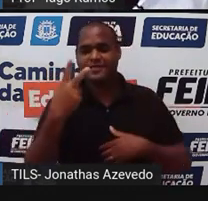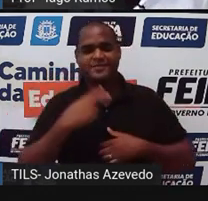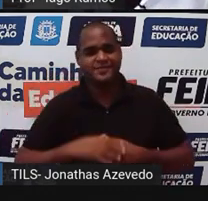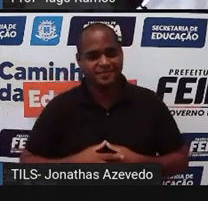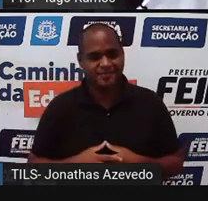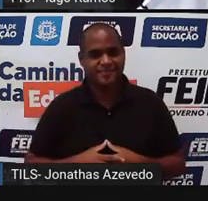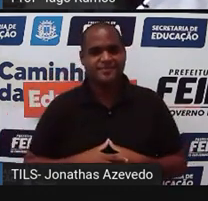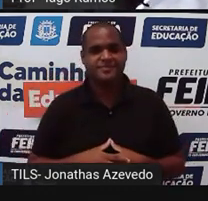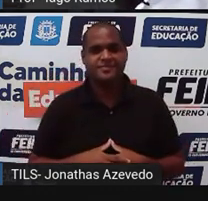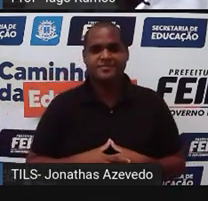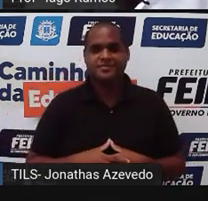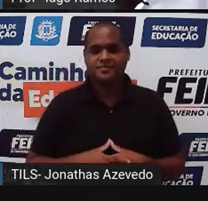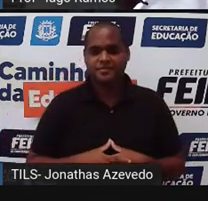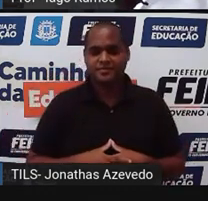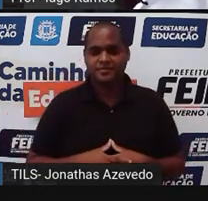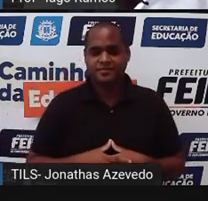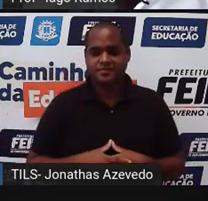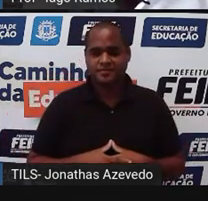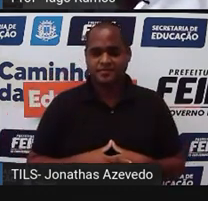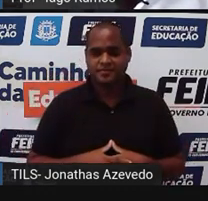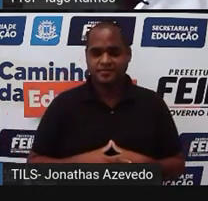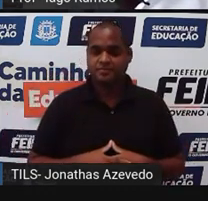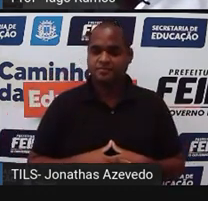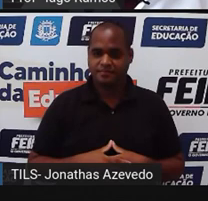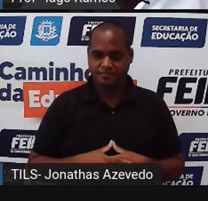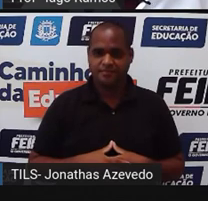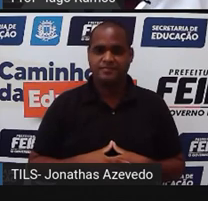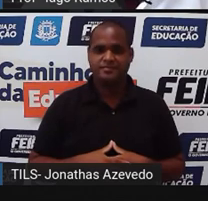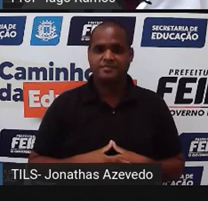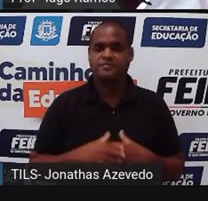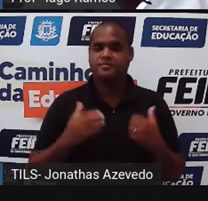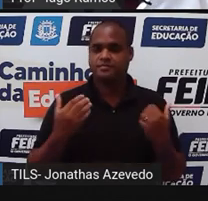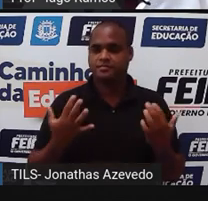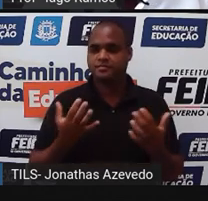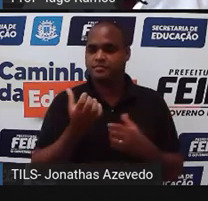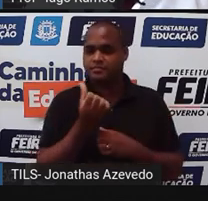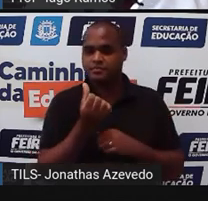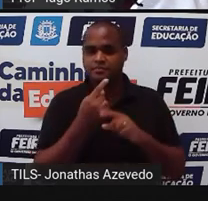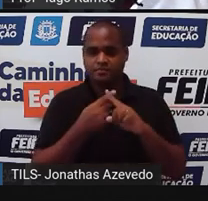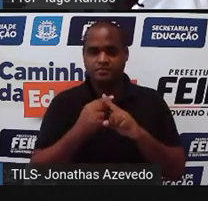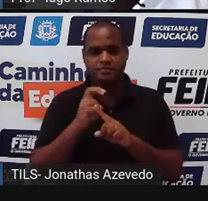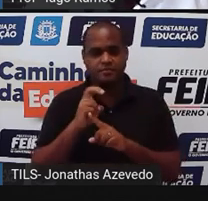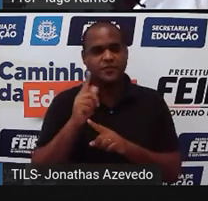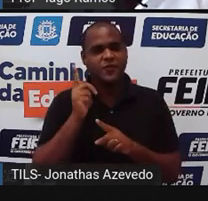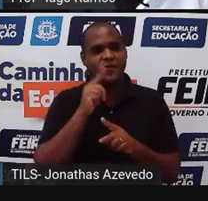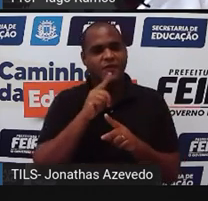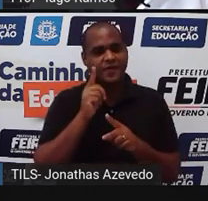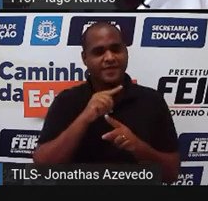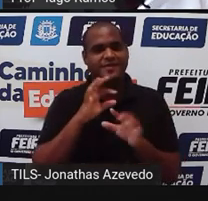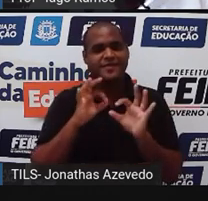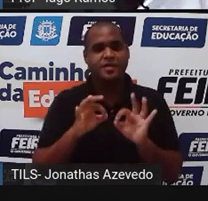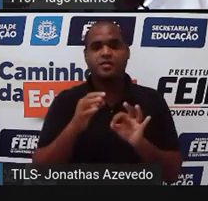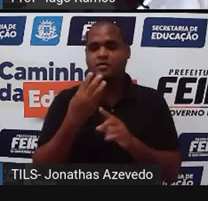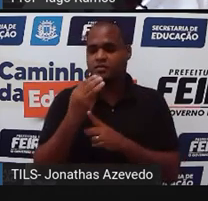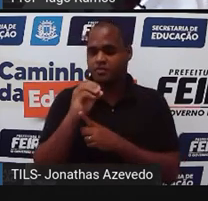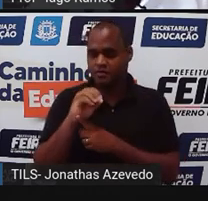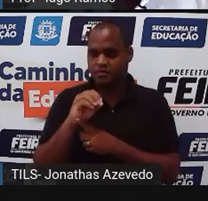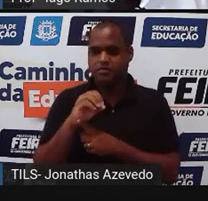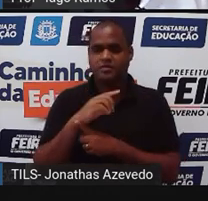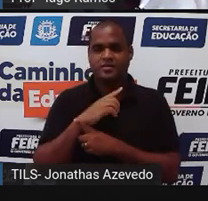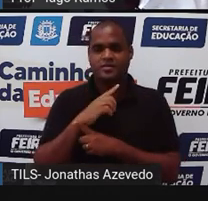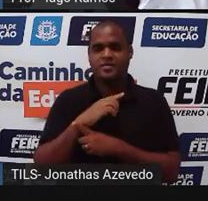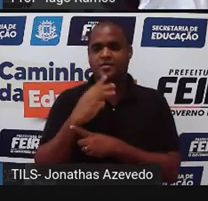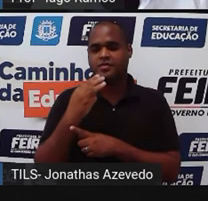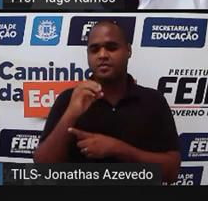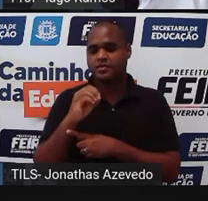tá então a 6 x 5 a gente já sabe quanto é que dá isso isso vai dar 30 né